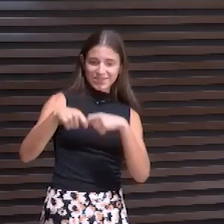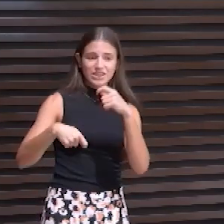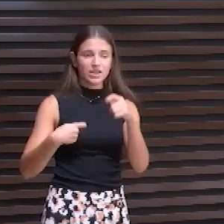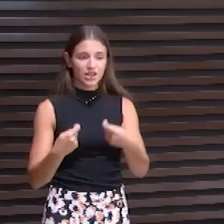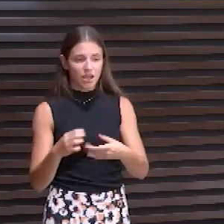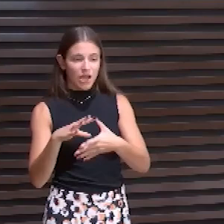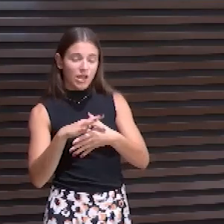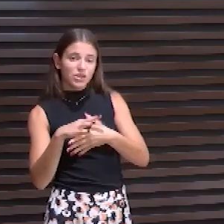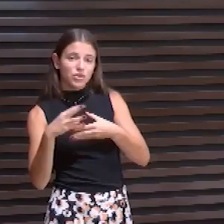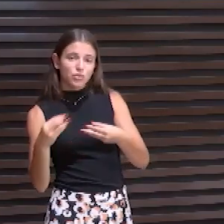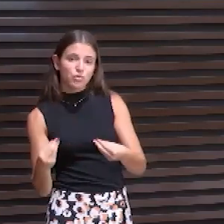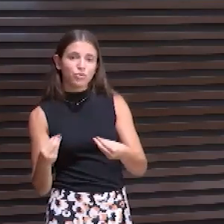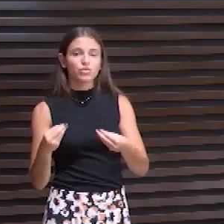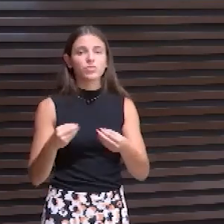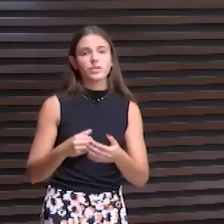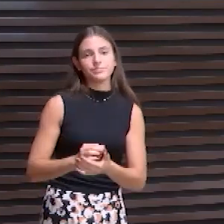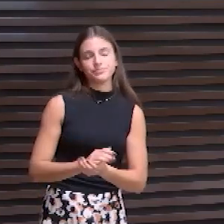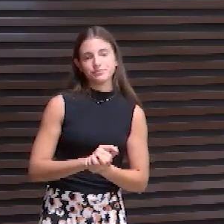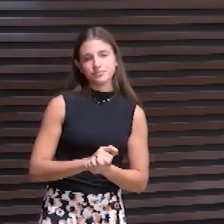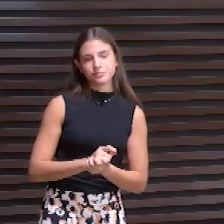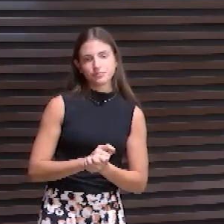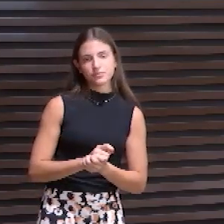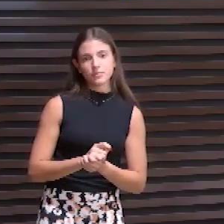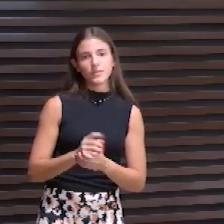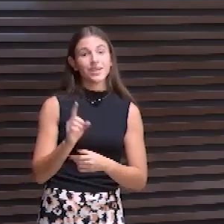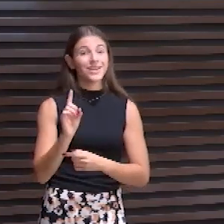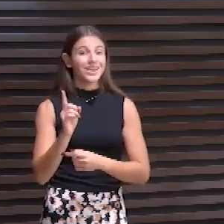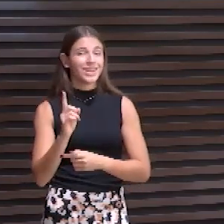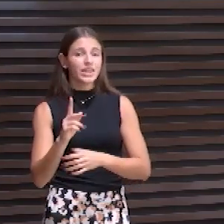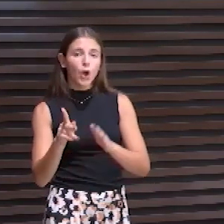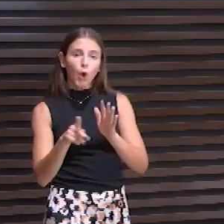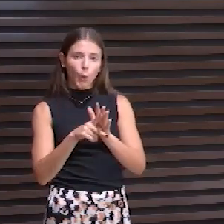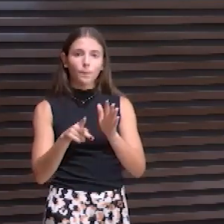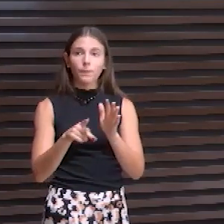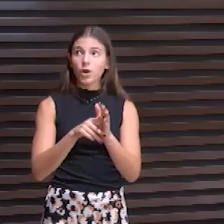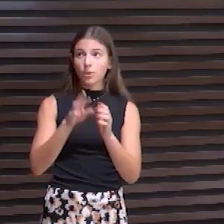é o milagre, é o sinal, é a cura, e não o Senhor Jesus.